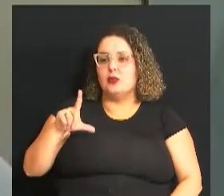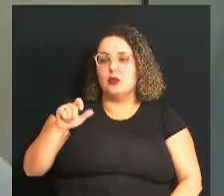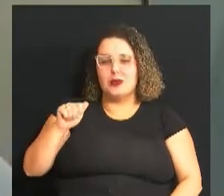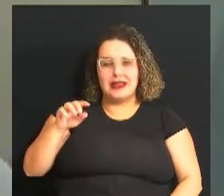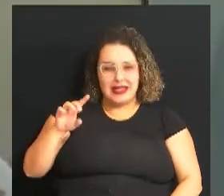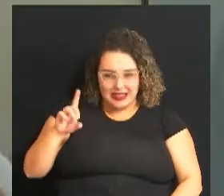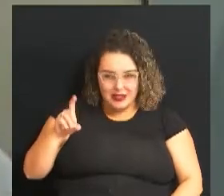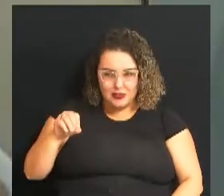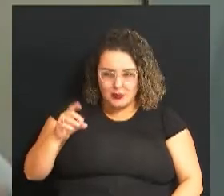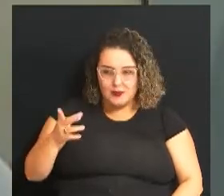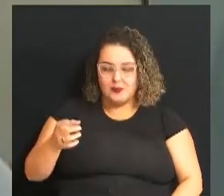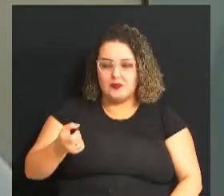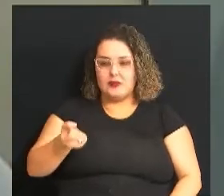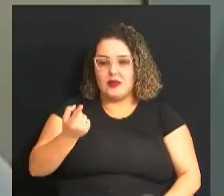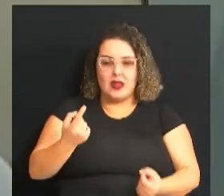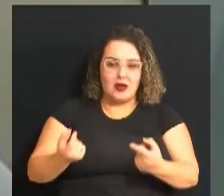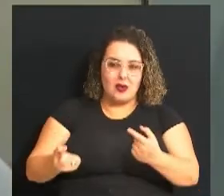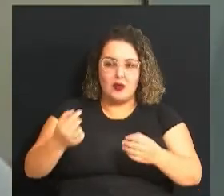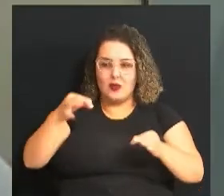Alguns chás que são